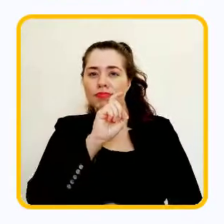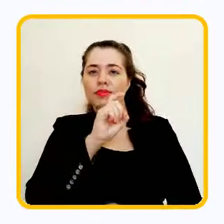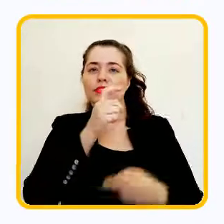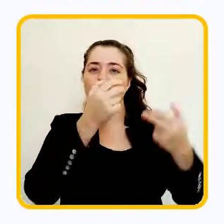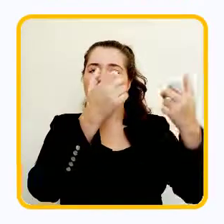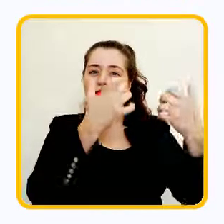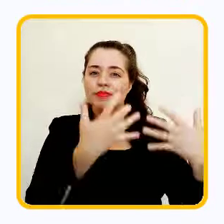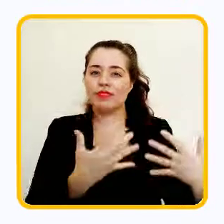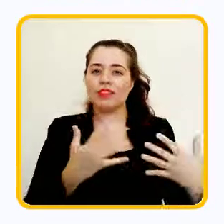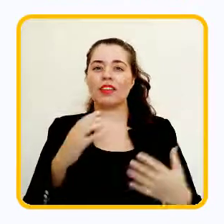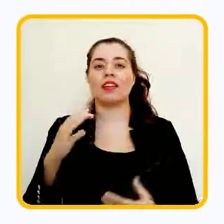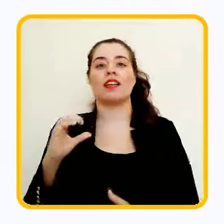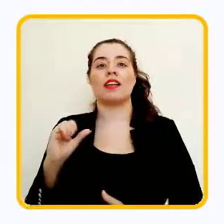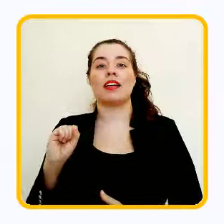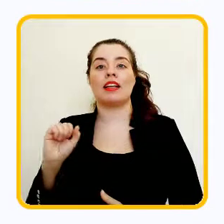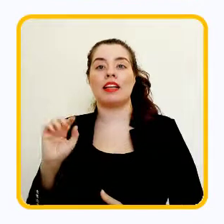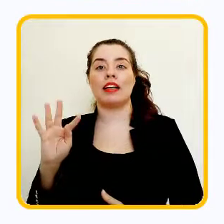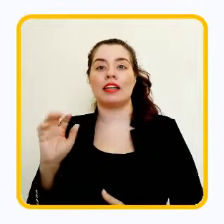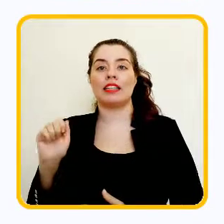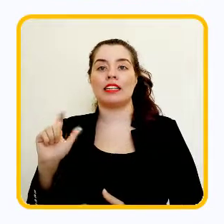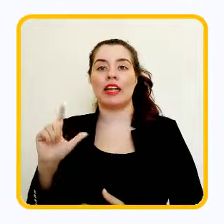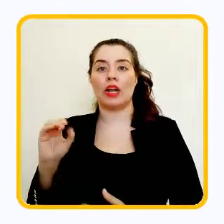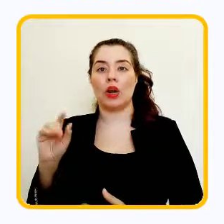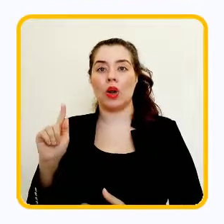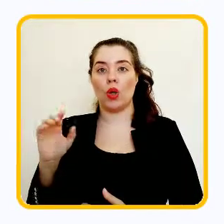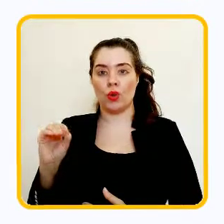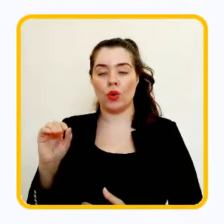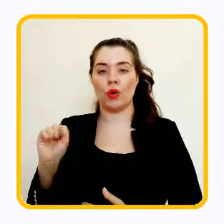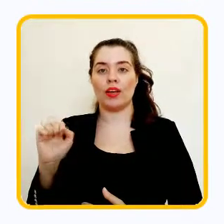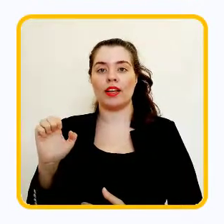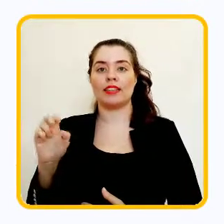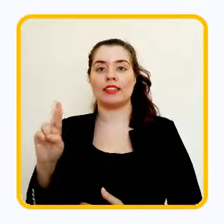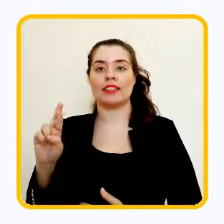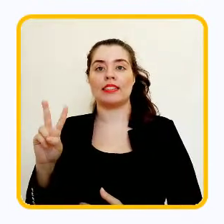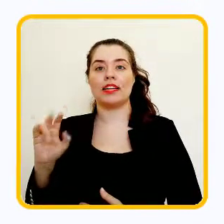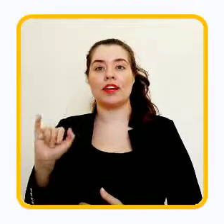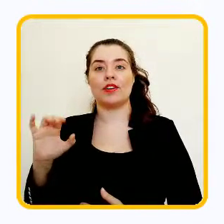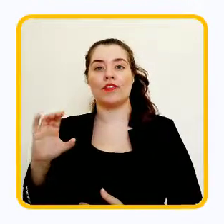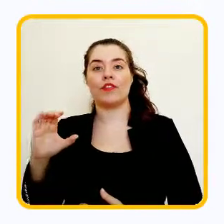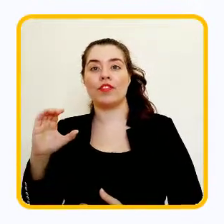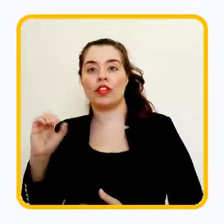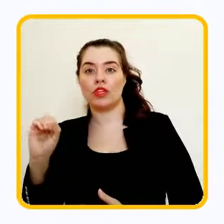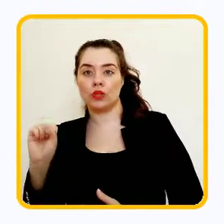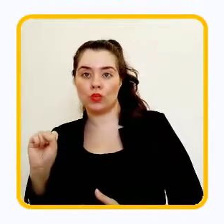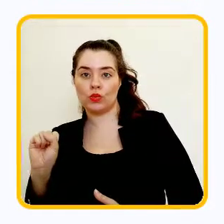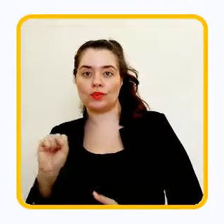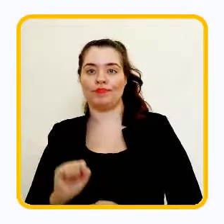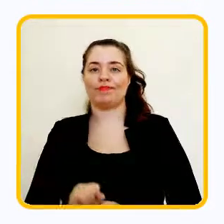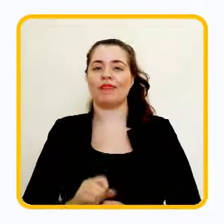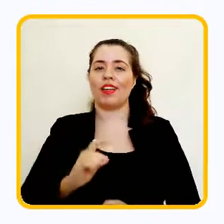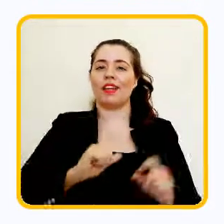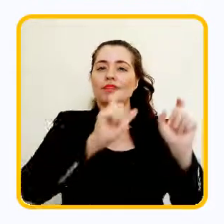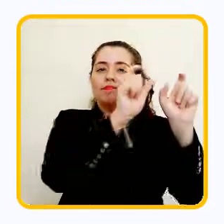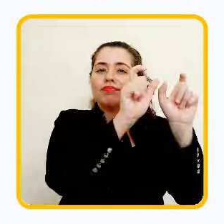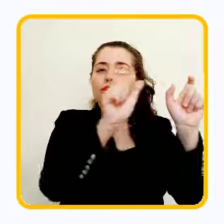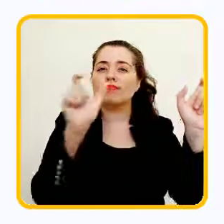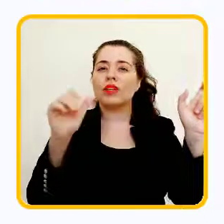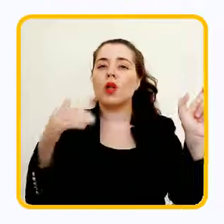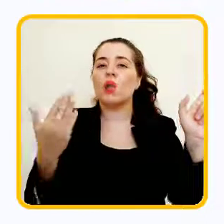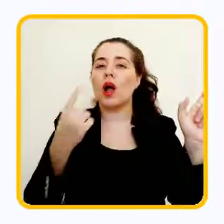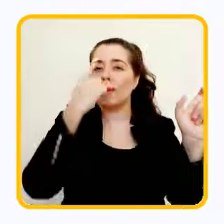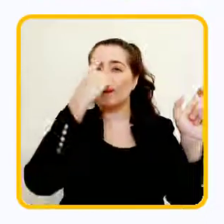no menu clique em Catálogo de Serviços. Nessa página, escolha nas abas superiores qual o seu